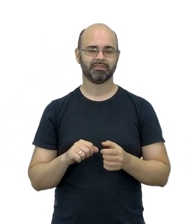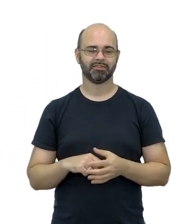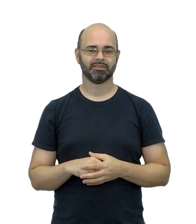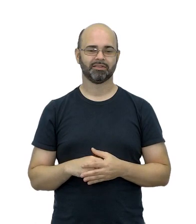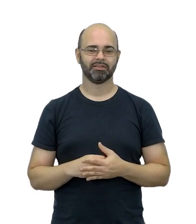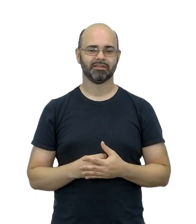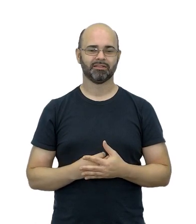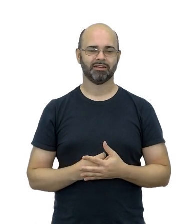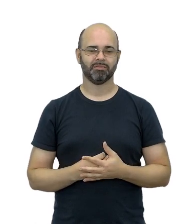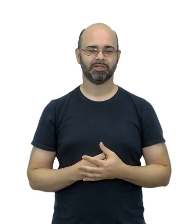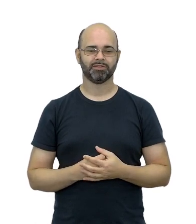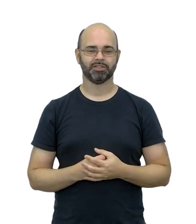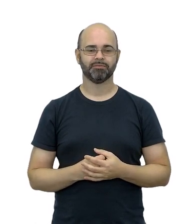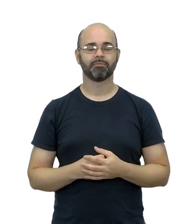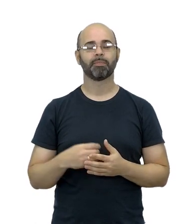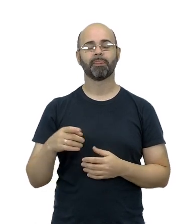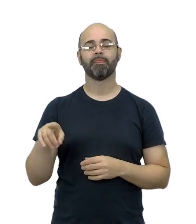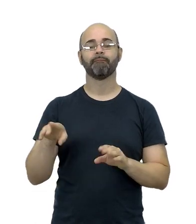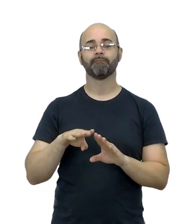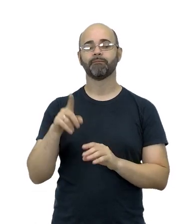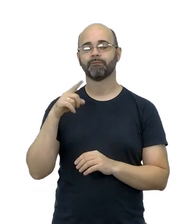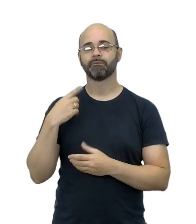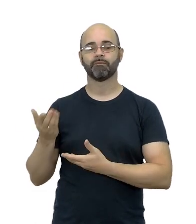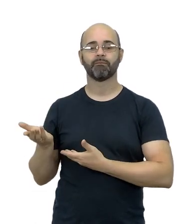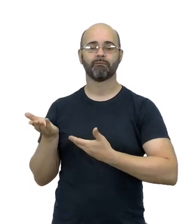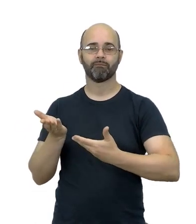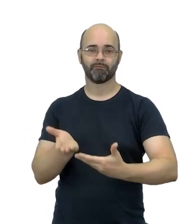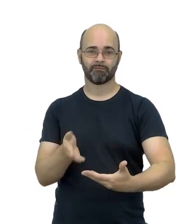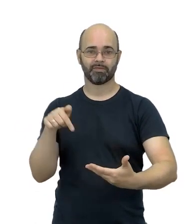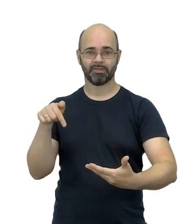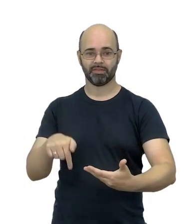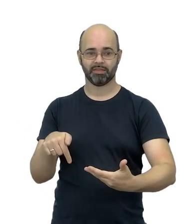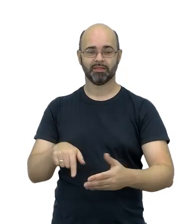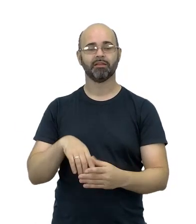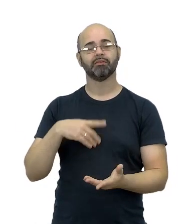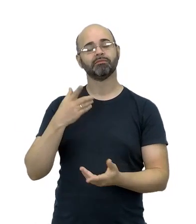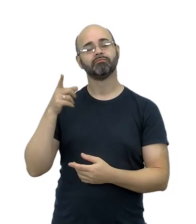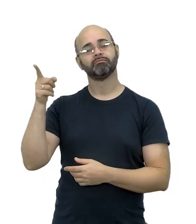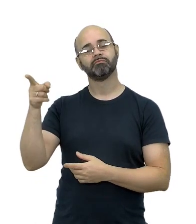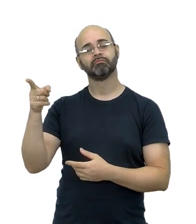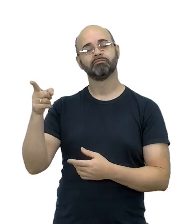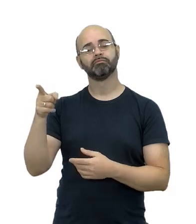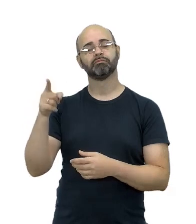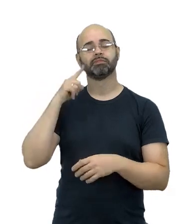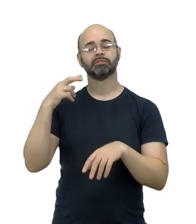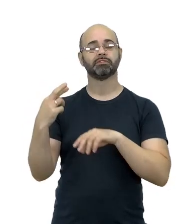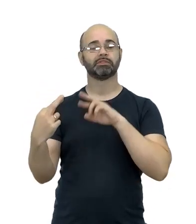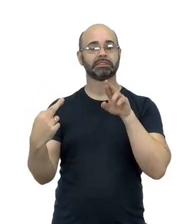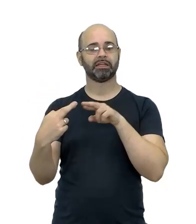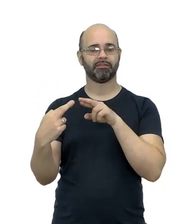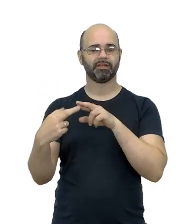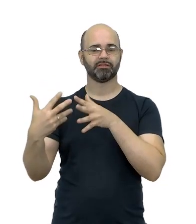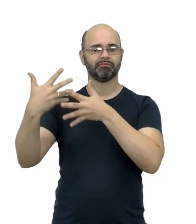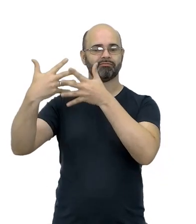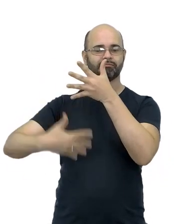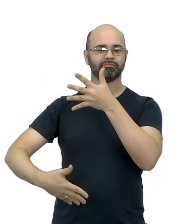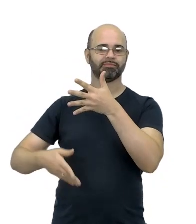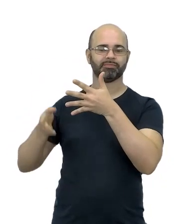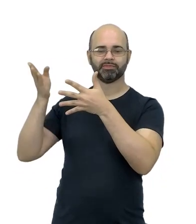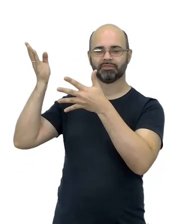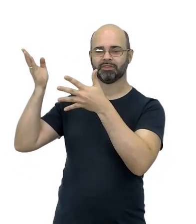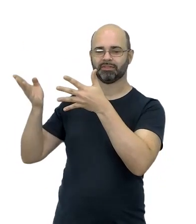retomar ou não os temas que a gente está trazendo aqui, e aqui uma lista enorme de referências que